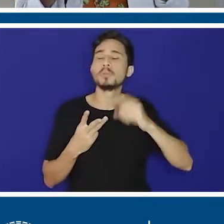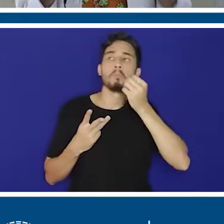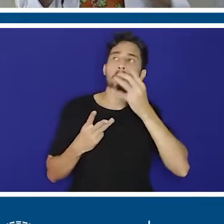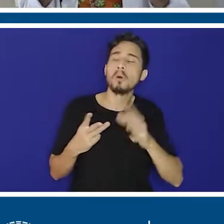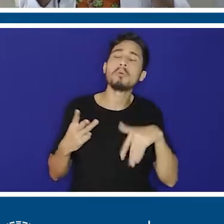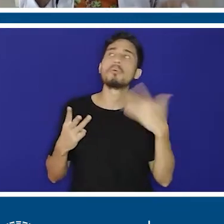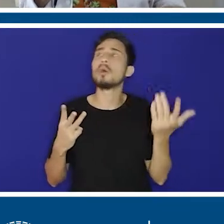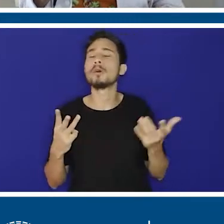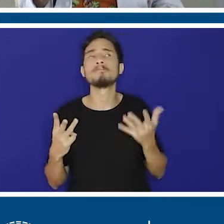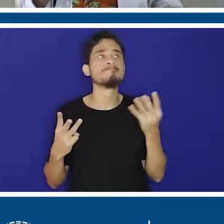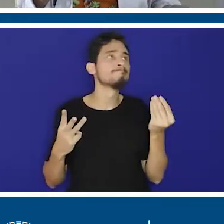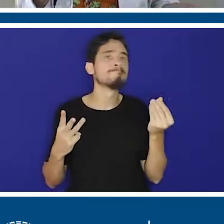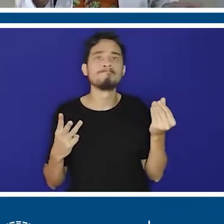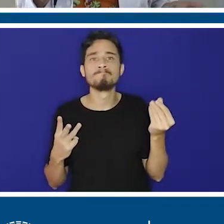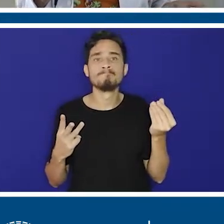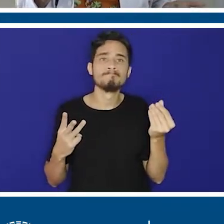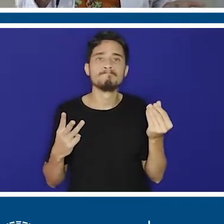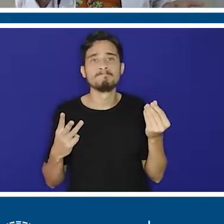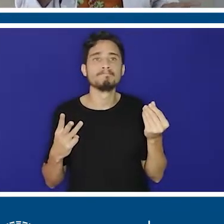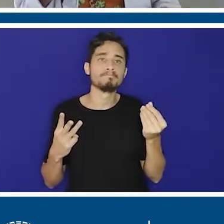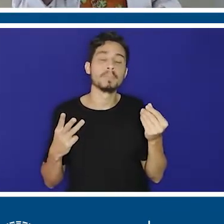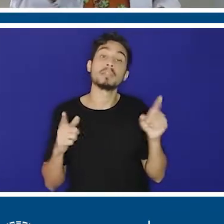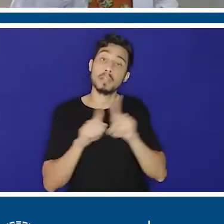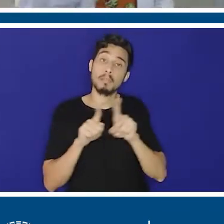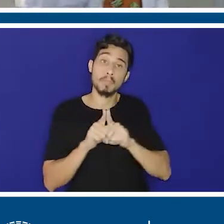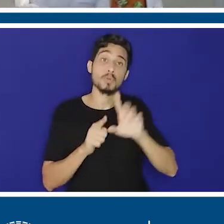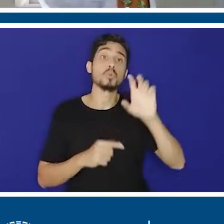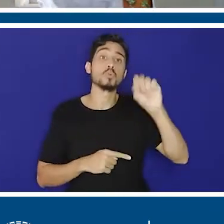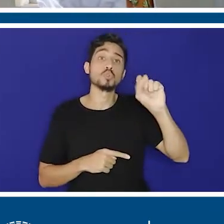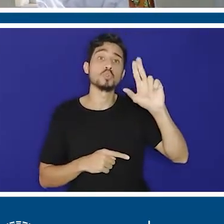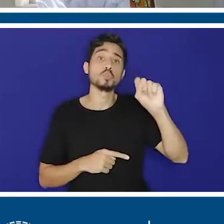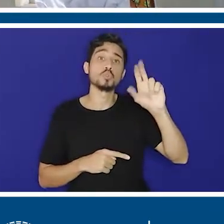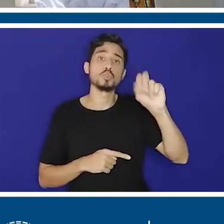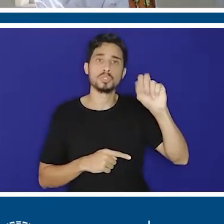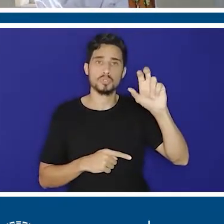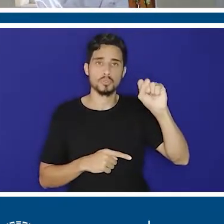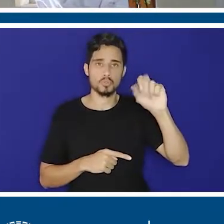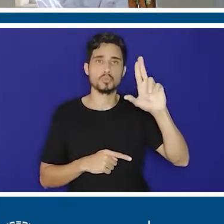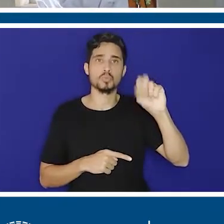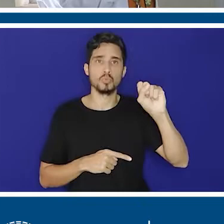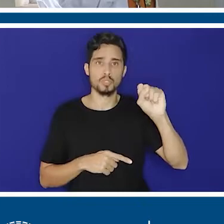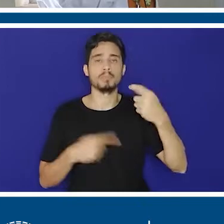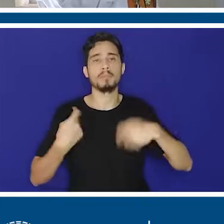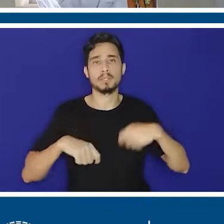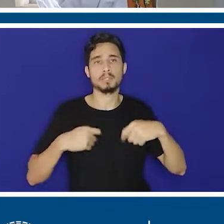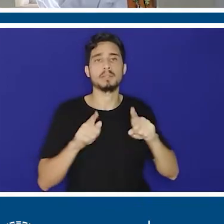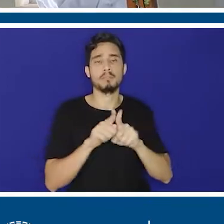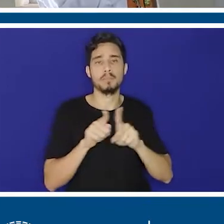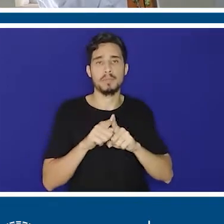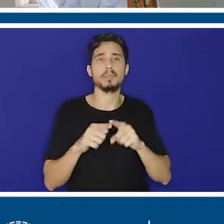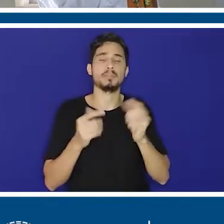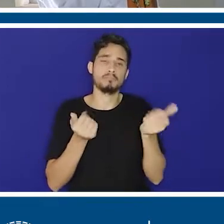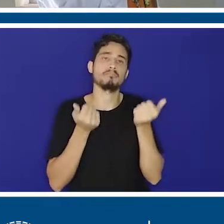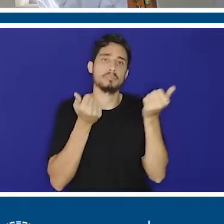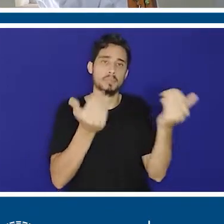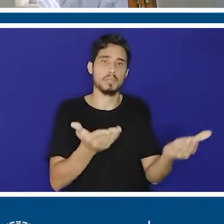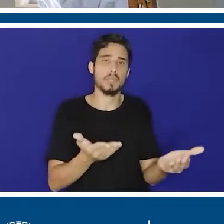preferencialmente esteja disponível pelo SUS. Tá? Pode passar.